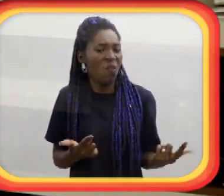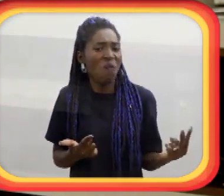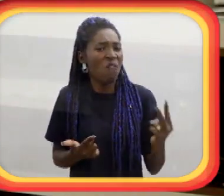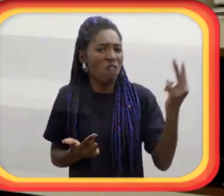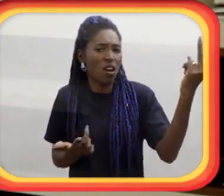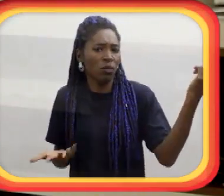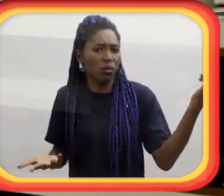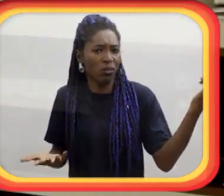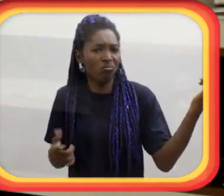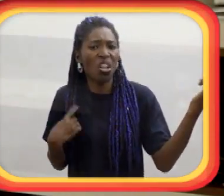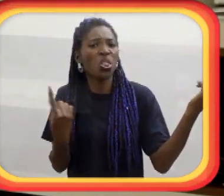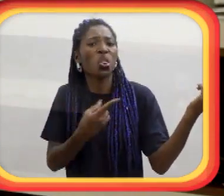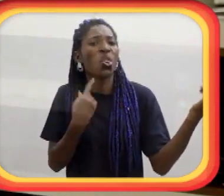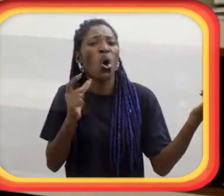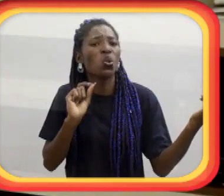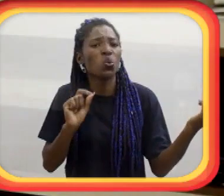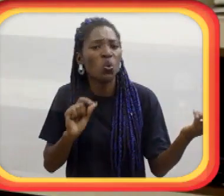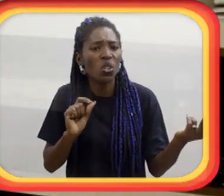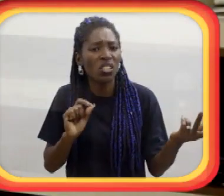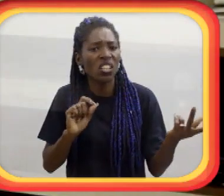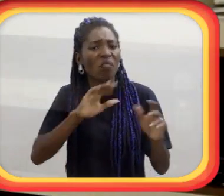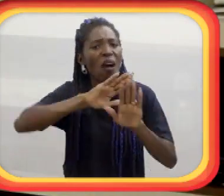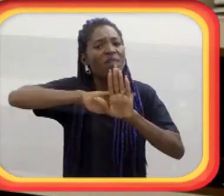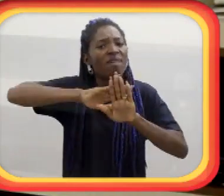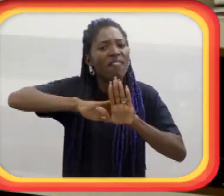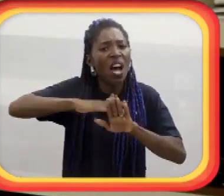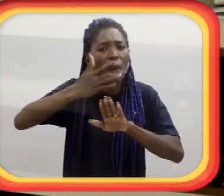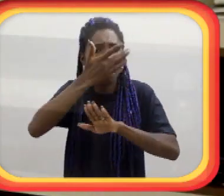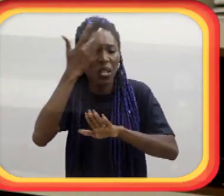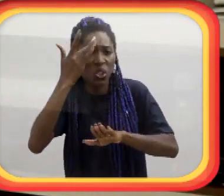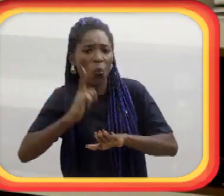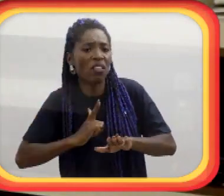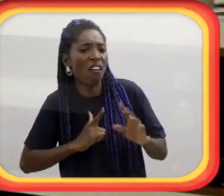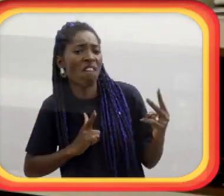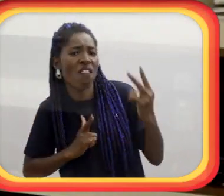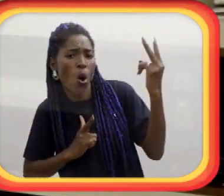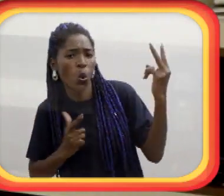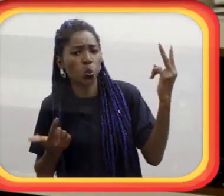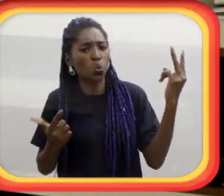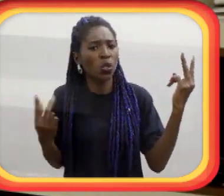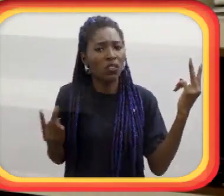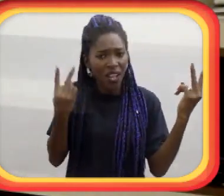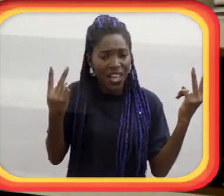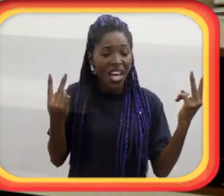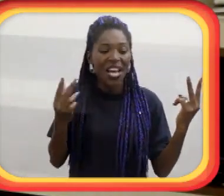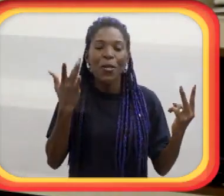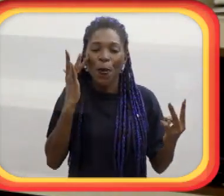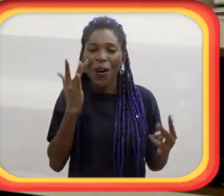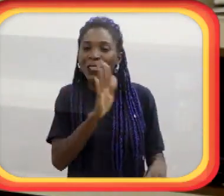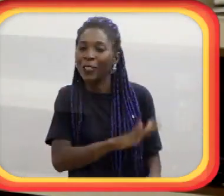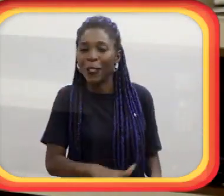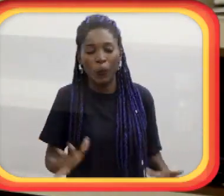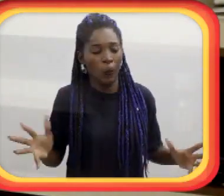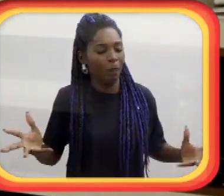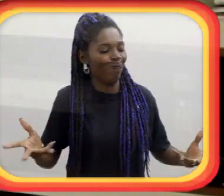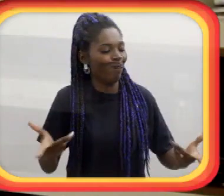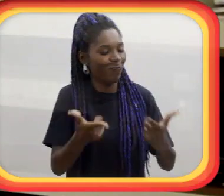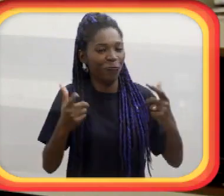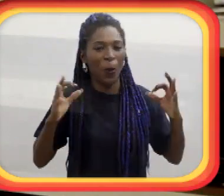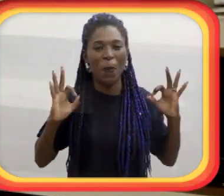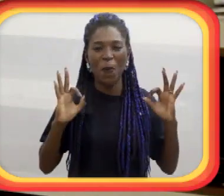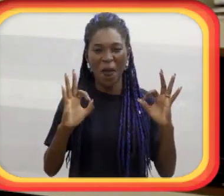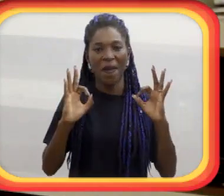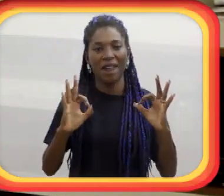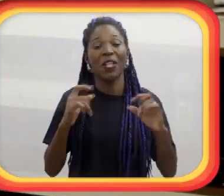que não vale a pena, né? Quem somos nós para hierarquizar as vidas que valem e as que não valem? E eu acho que as crianças dão um show nisso, dão um